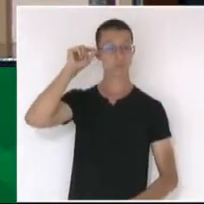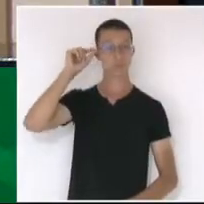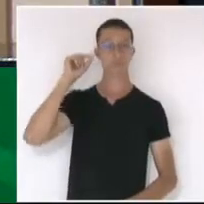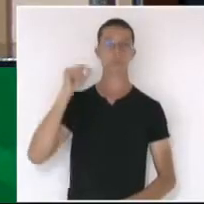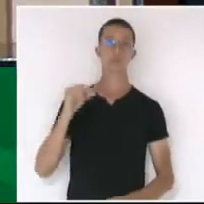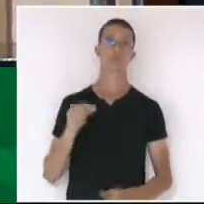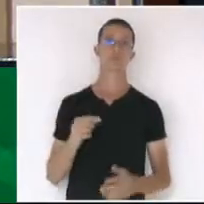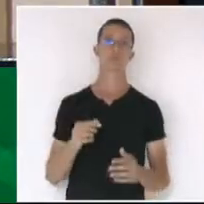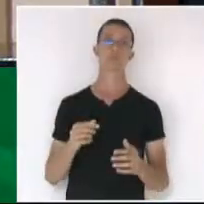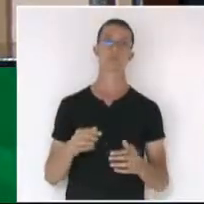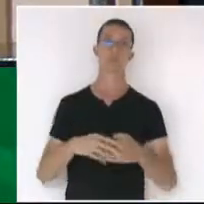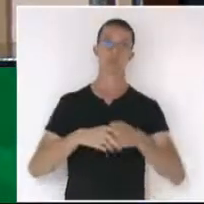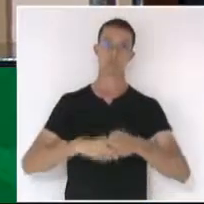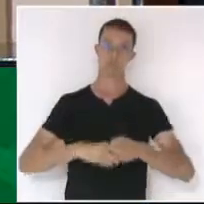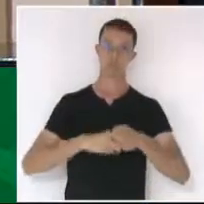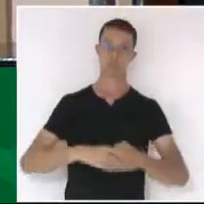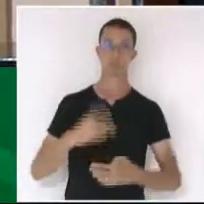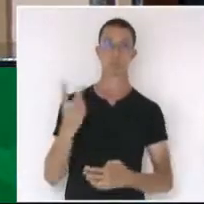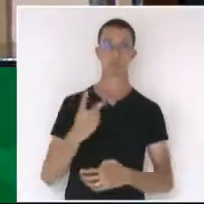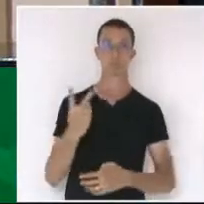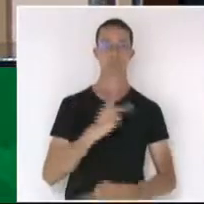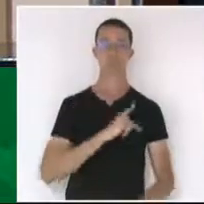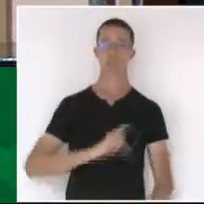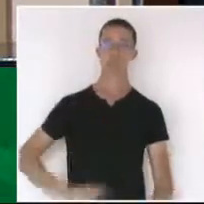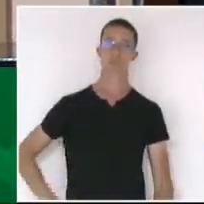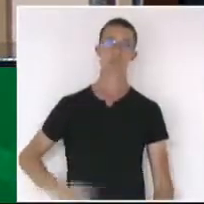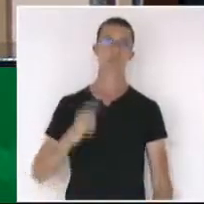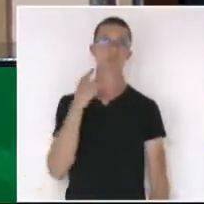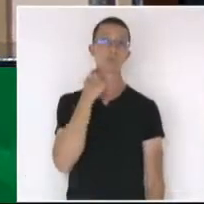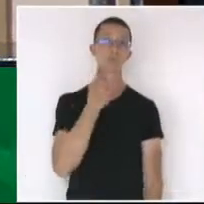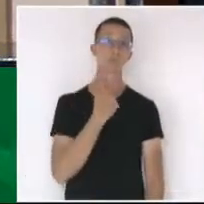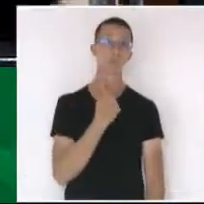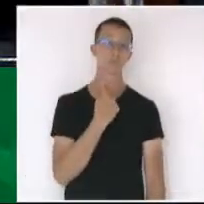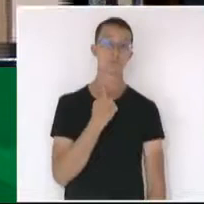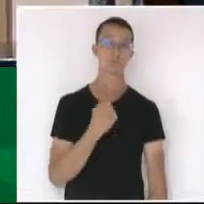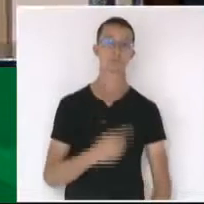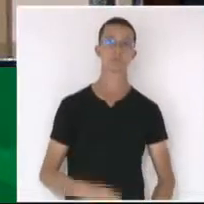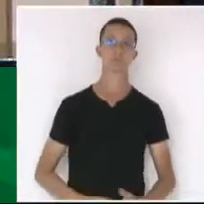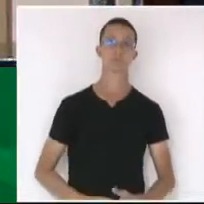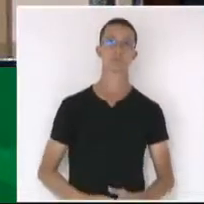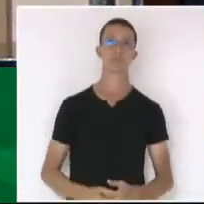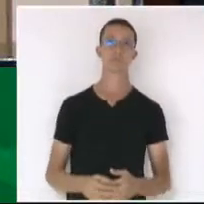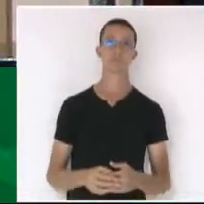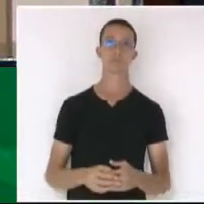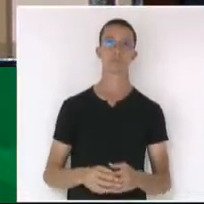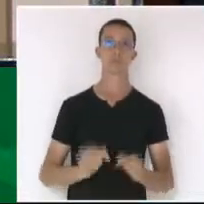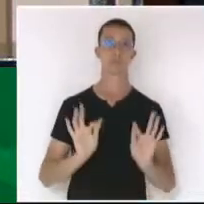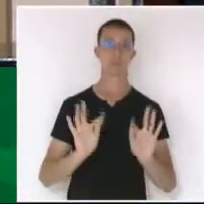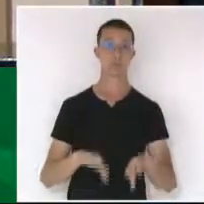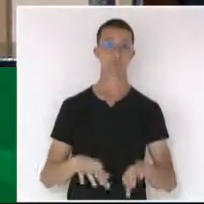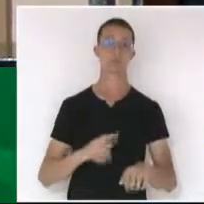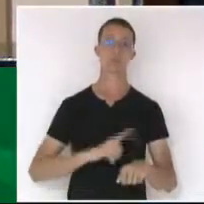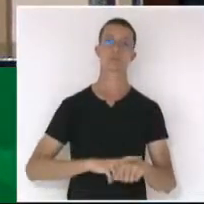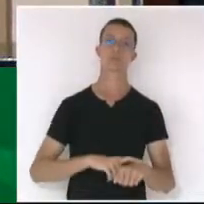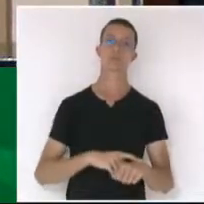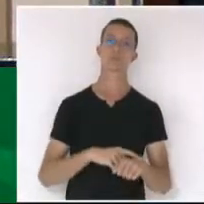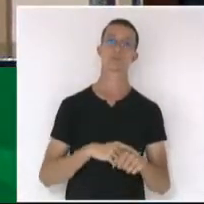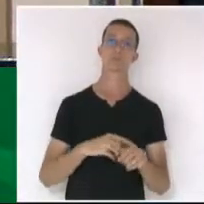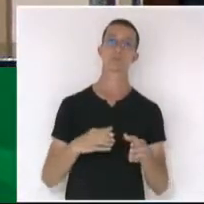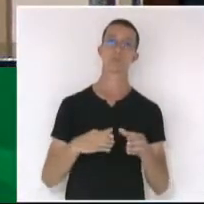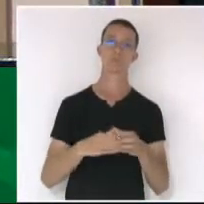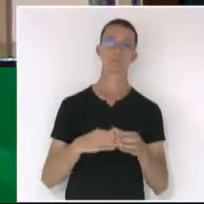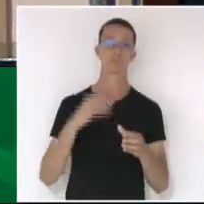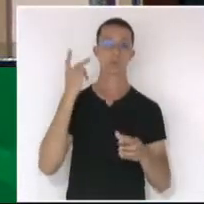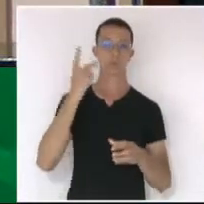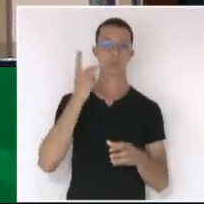vice-presidente Deputado Sílvio na encerrado o horário dos partidos políticos agora